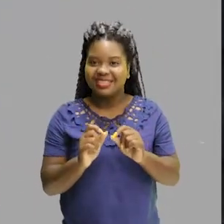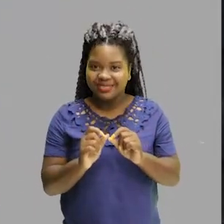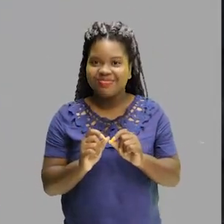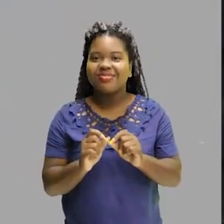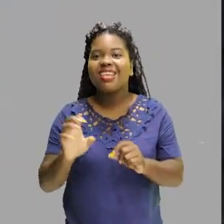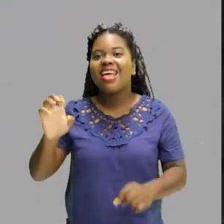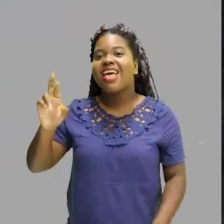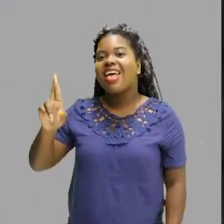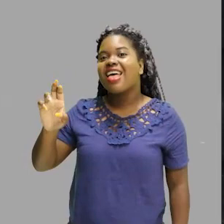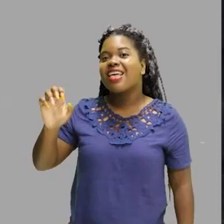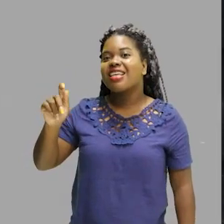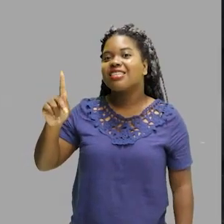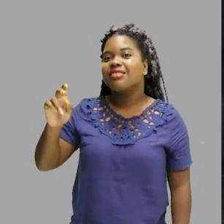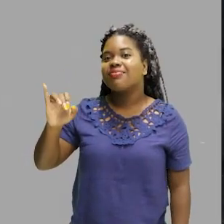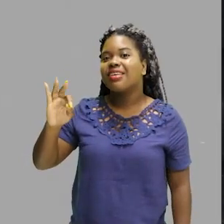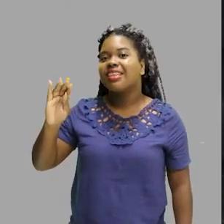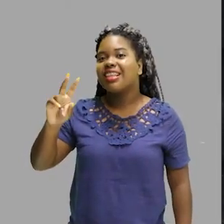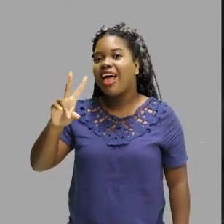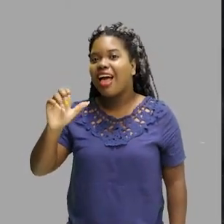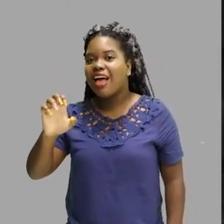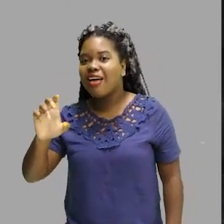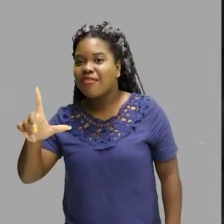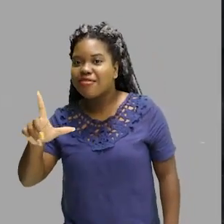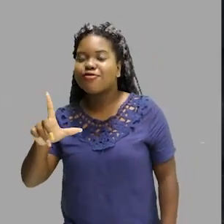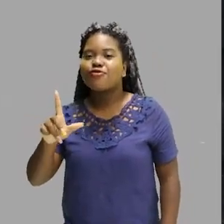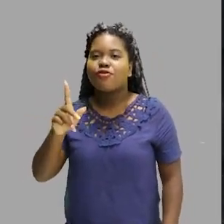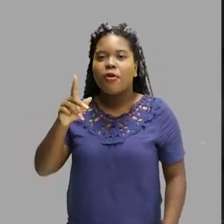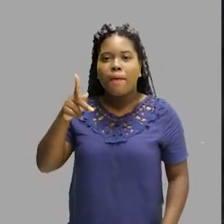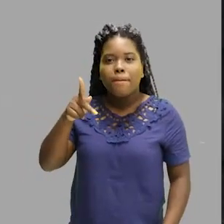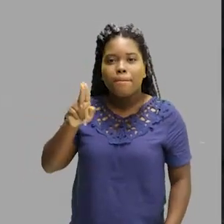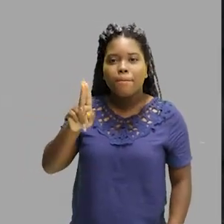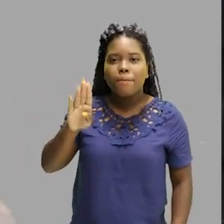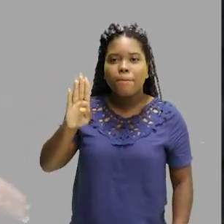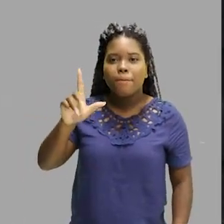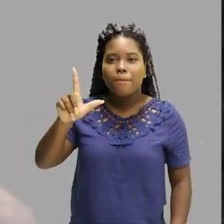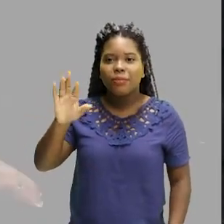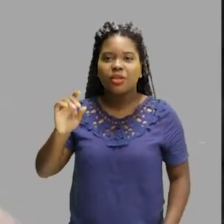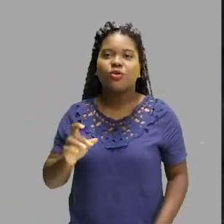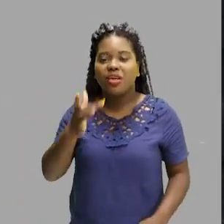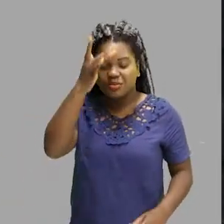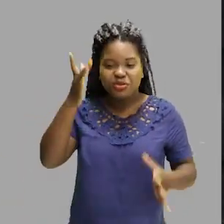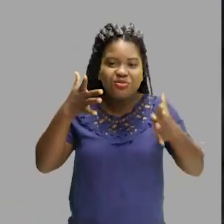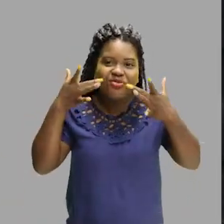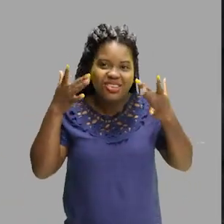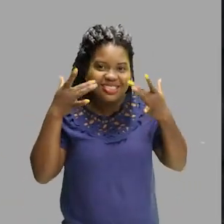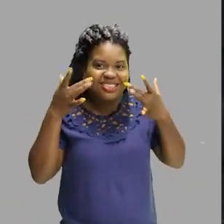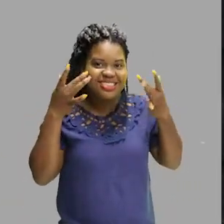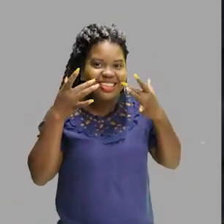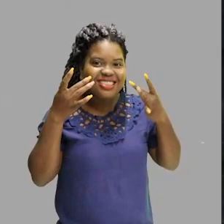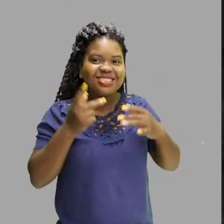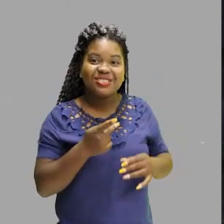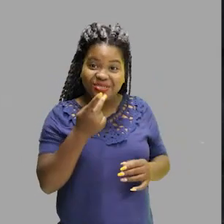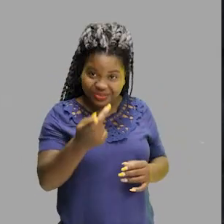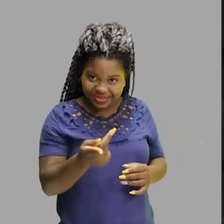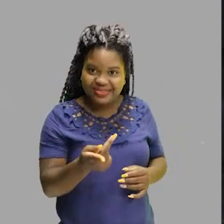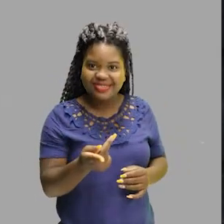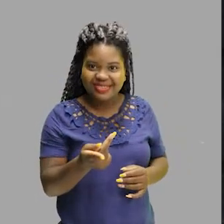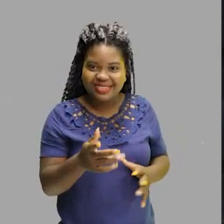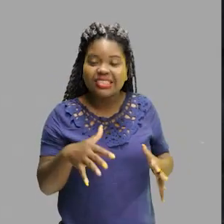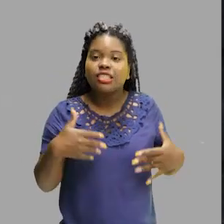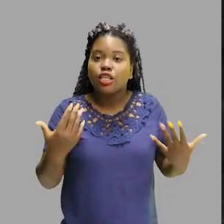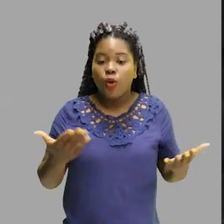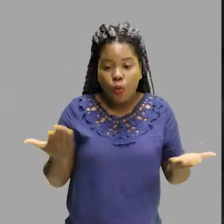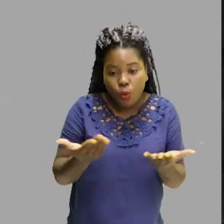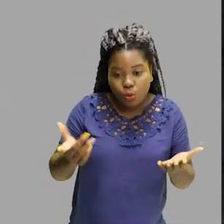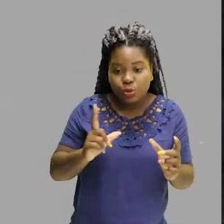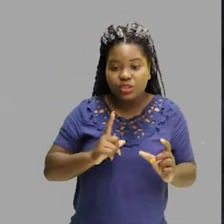assim que os artistas fazem quando eles vão se apresentar no teatro? Hoje nós vamos falar de teatro. É até interessante,